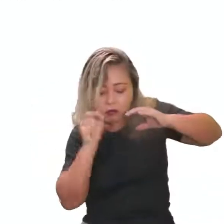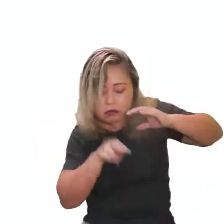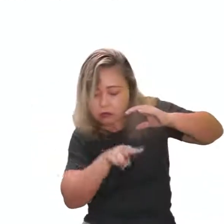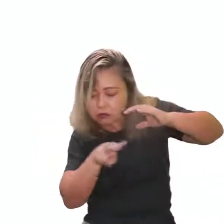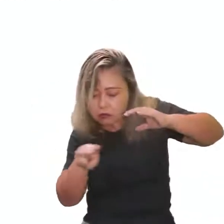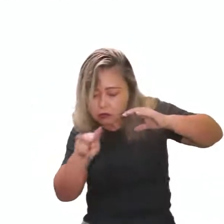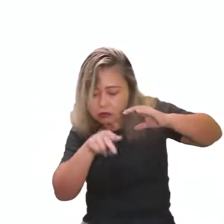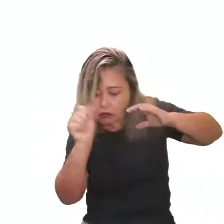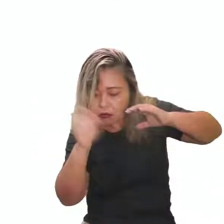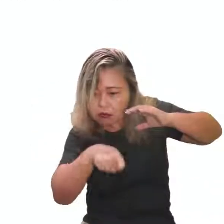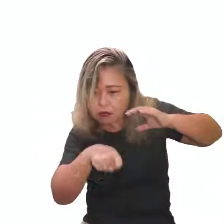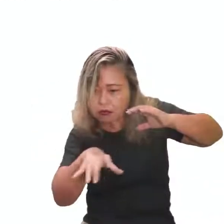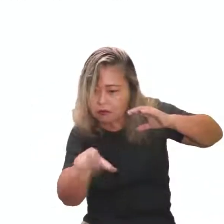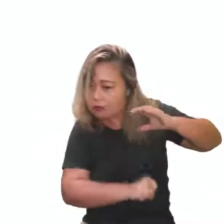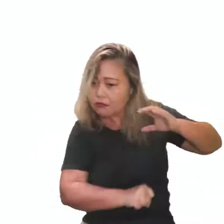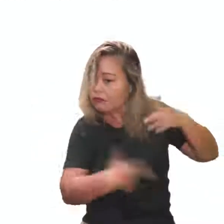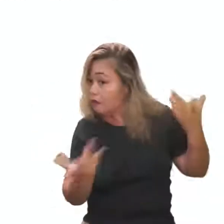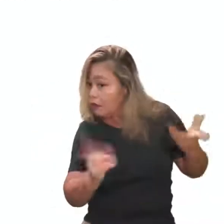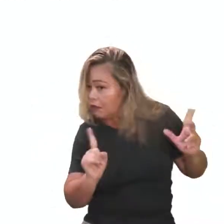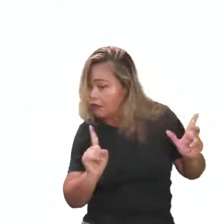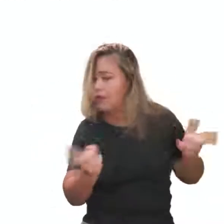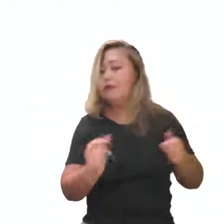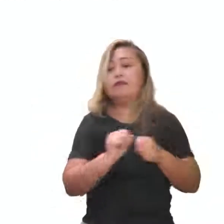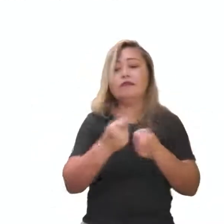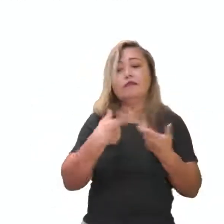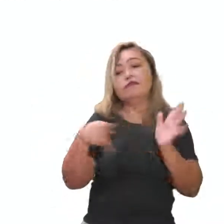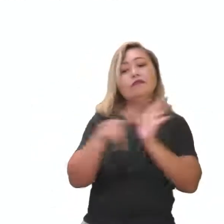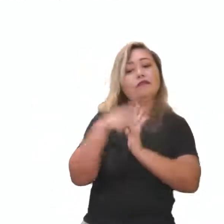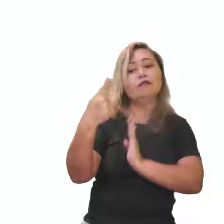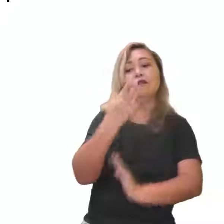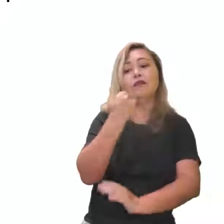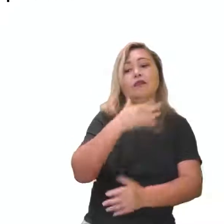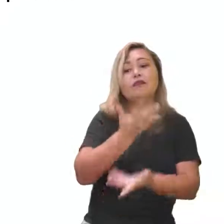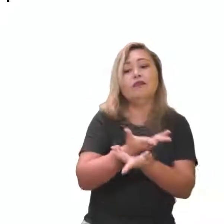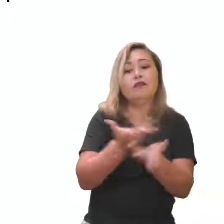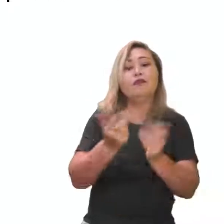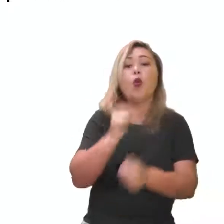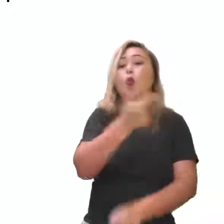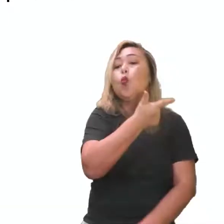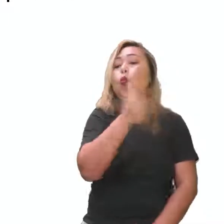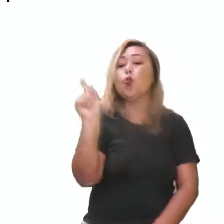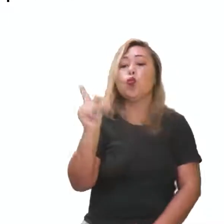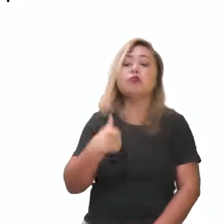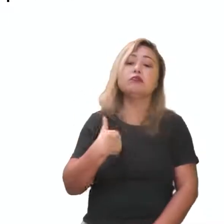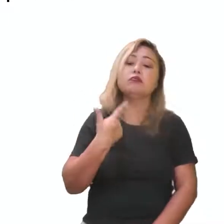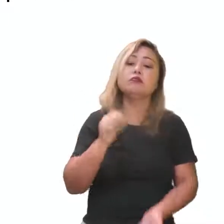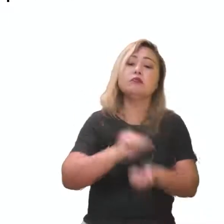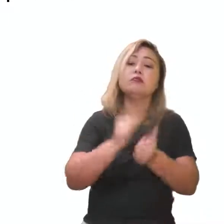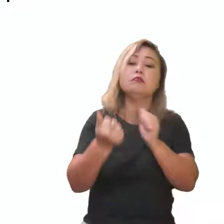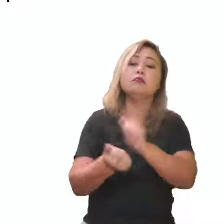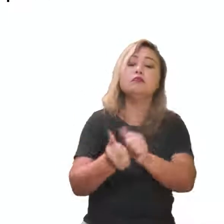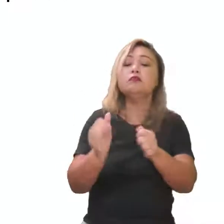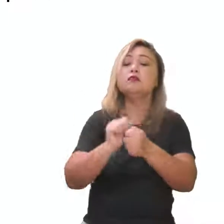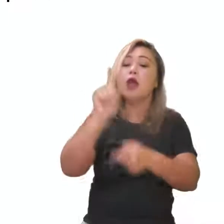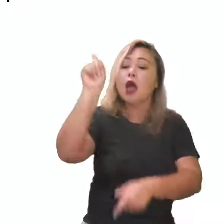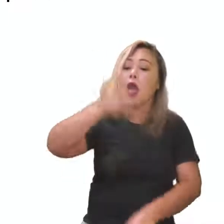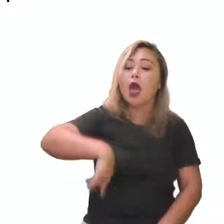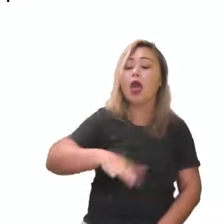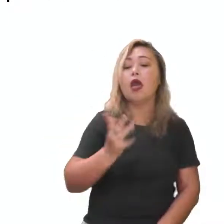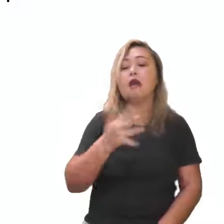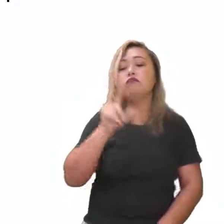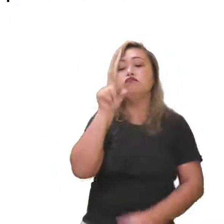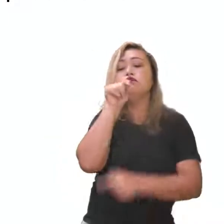uma presa possível, né? Ou se entra dentro do cardápio deles, tá bom? Outra adaptação, os